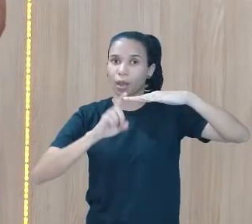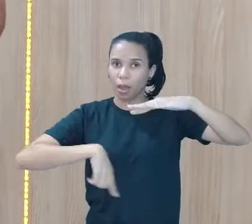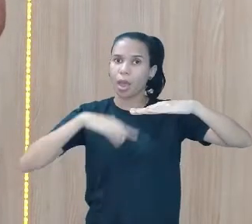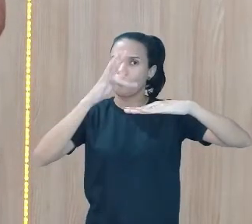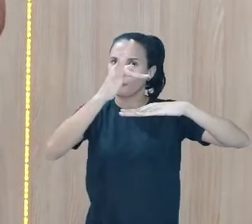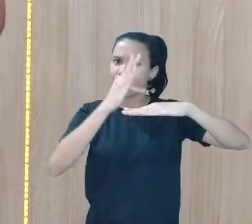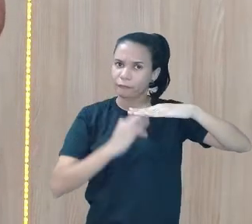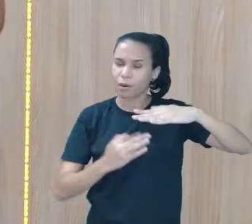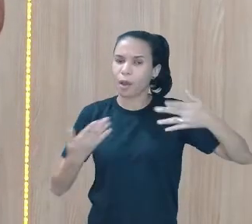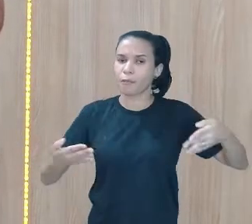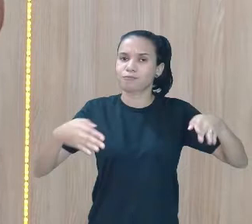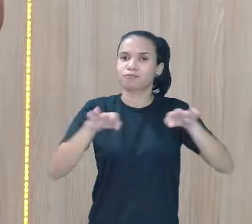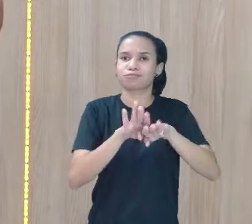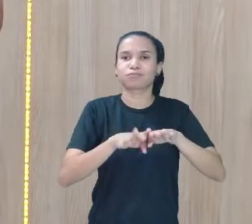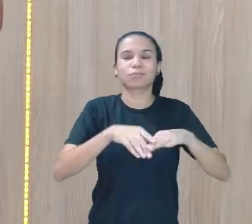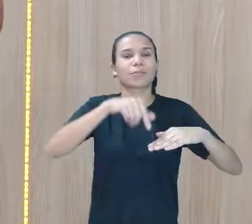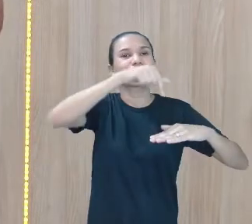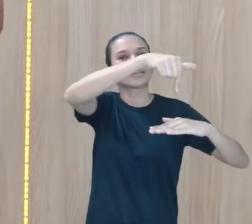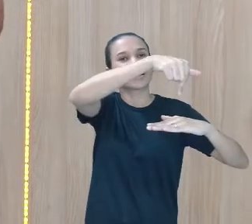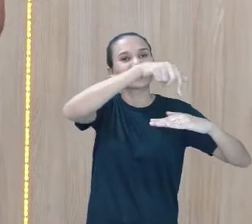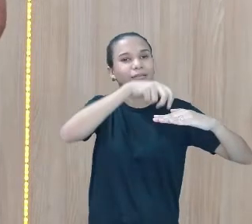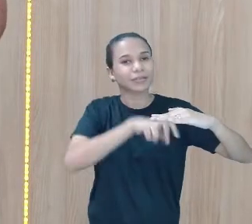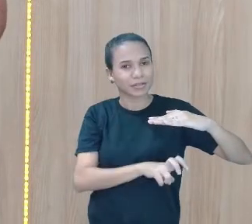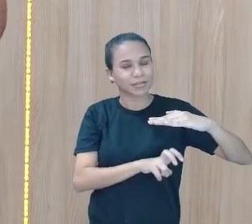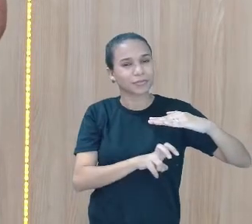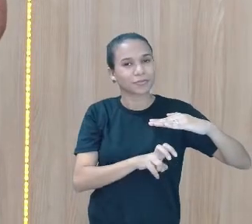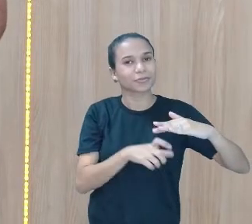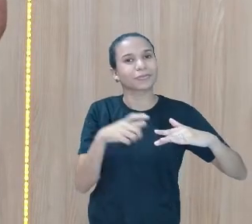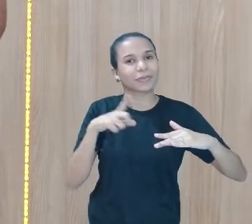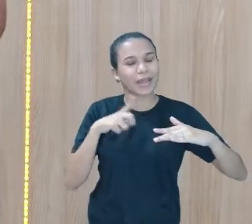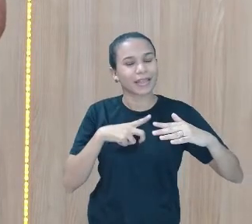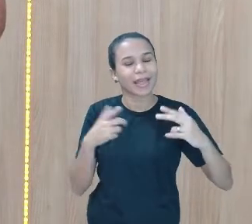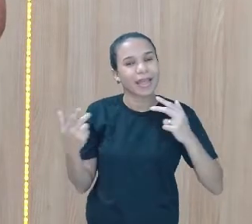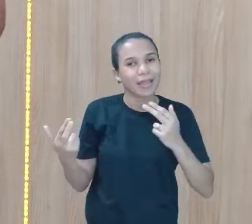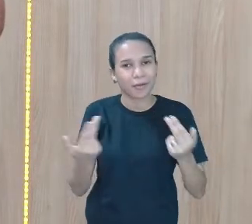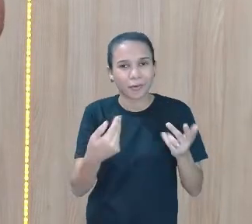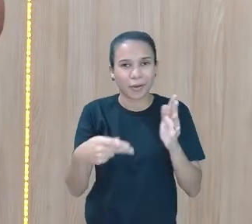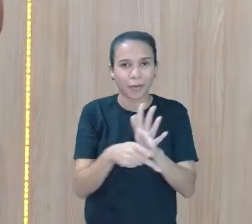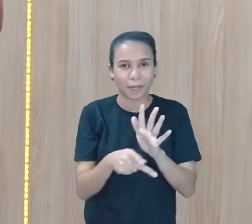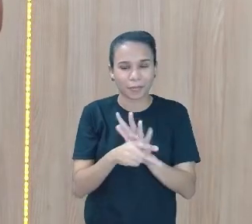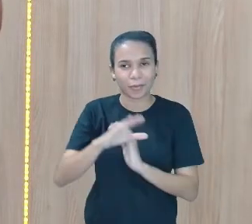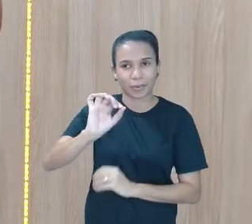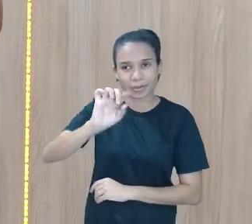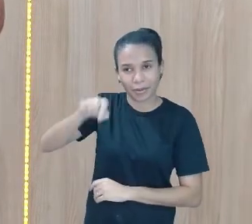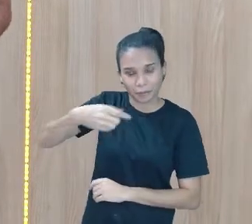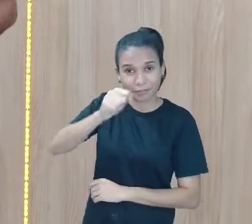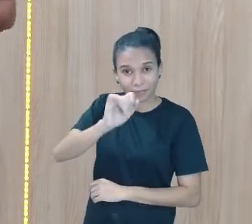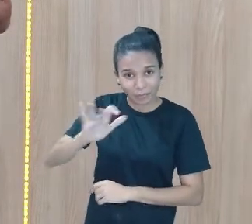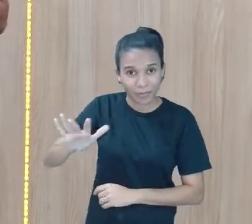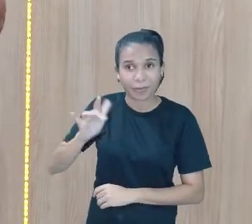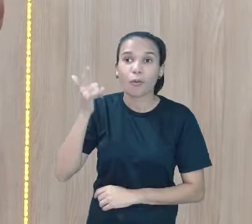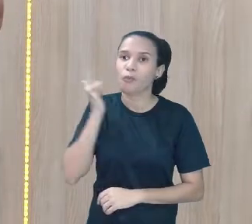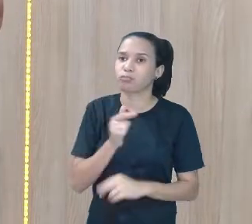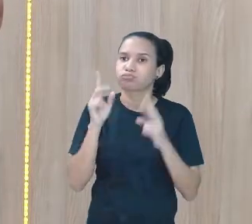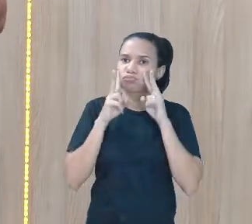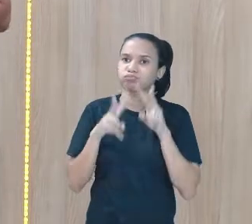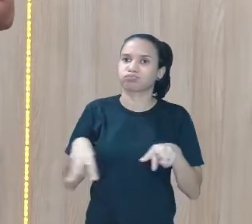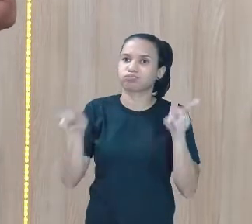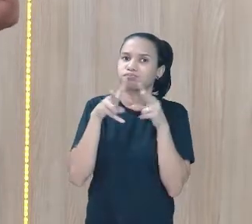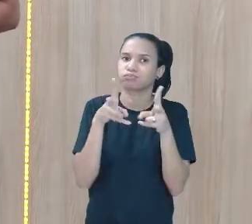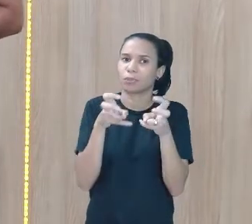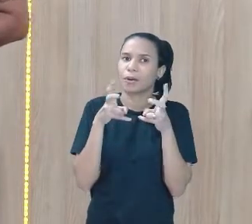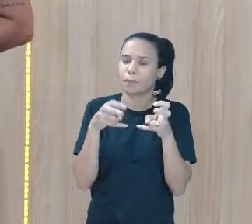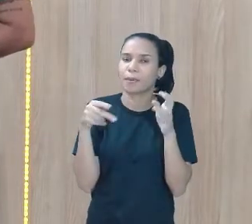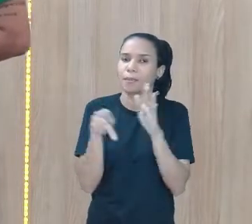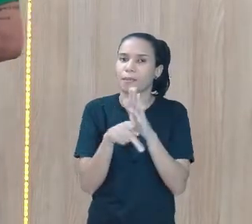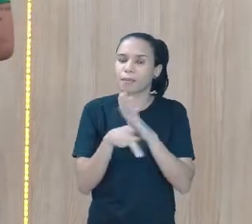fração equivalente a 7 sobre 5. Como ela está na sua forma decimal, eu consigo